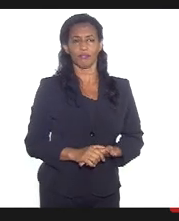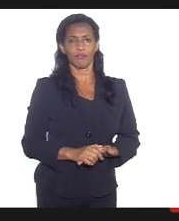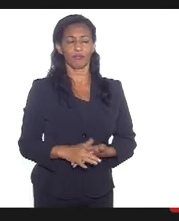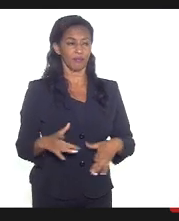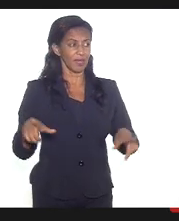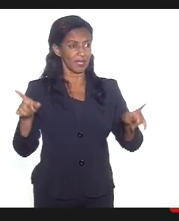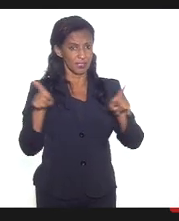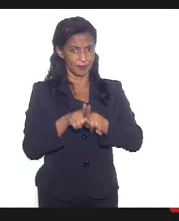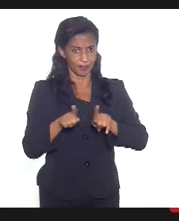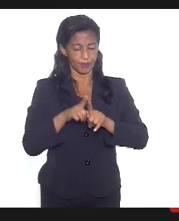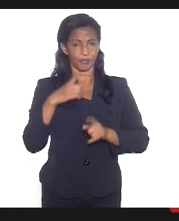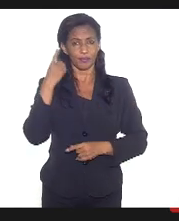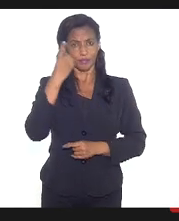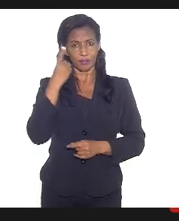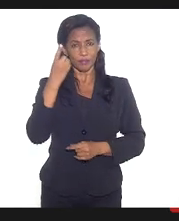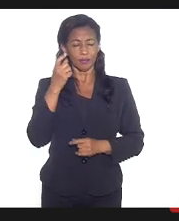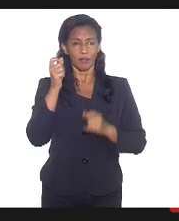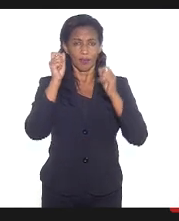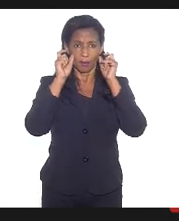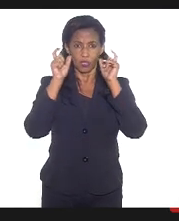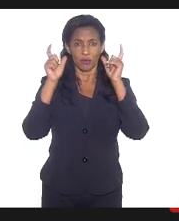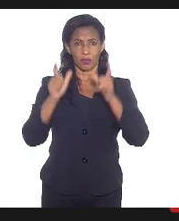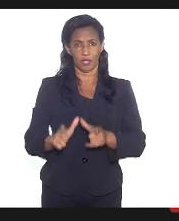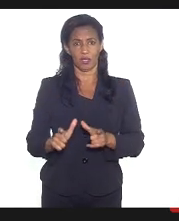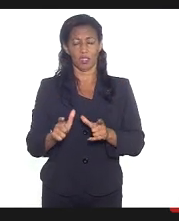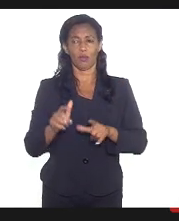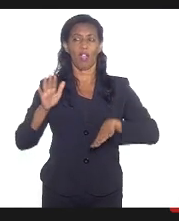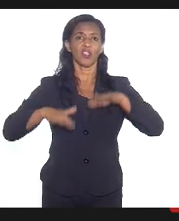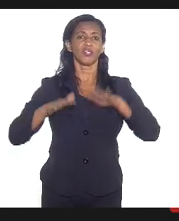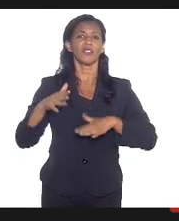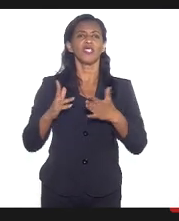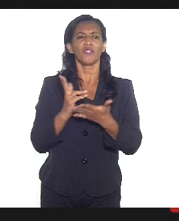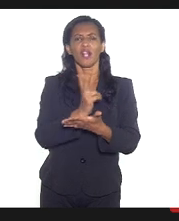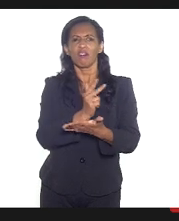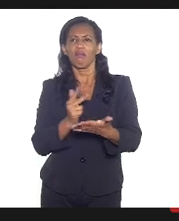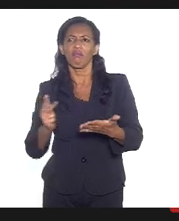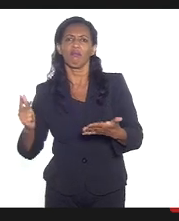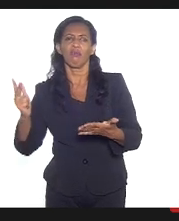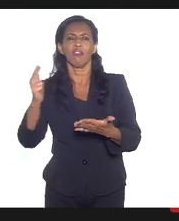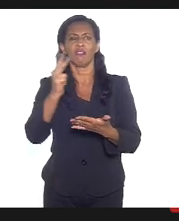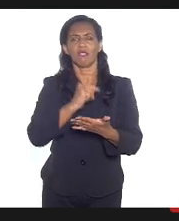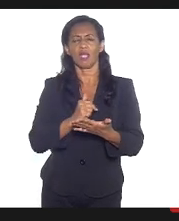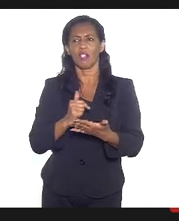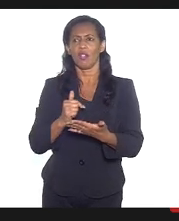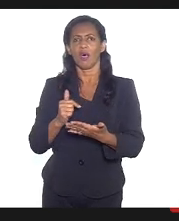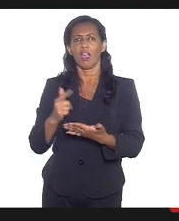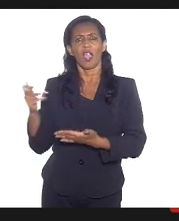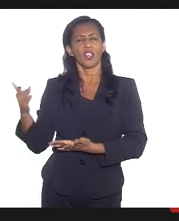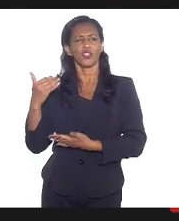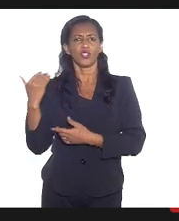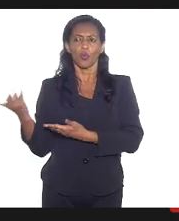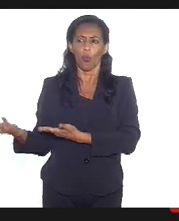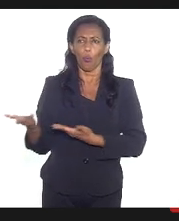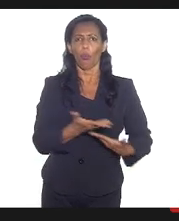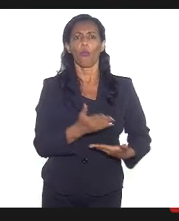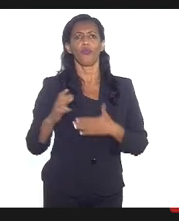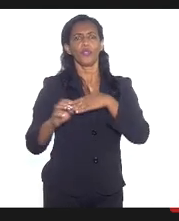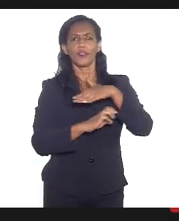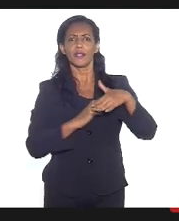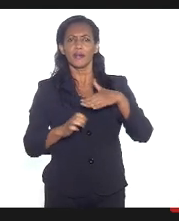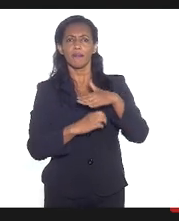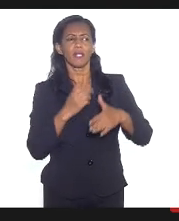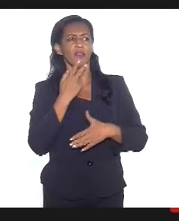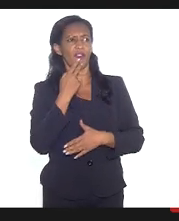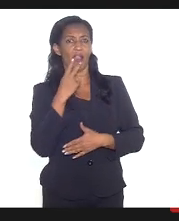coisa que nos chama muito a atenção é que muitas vezes nós fazemos desenhos e a gente chama as empresas garantem, olha, não, eu vou deixar tantos bilhões